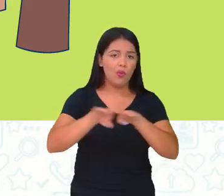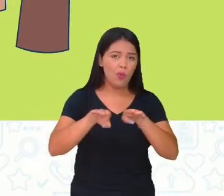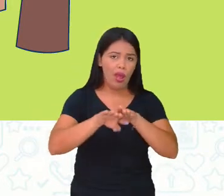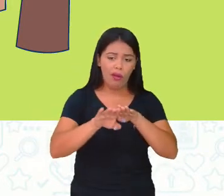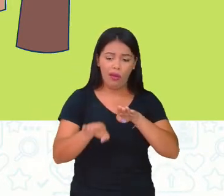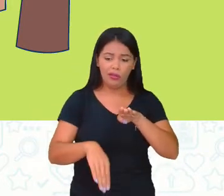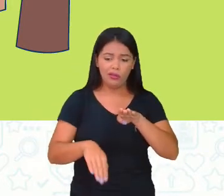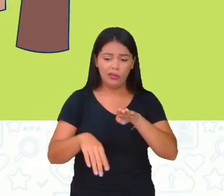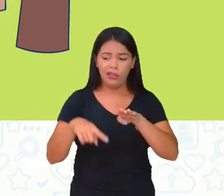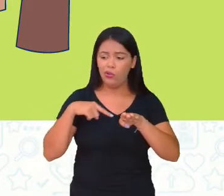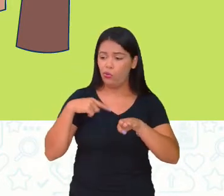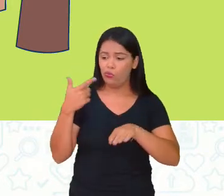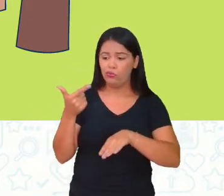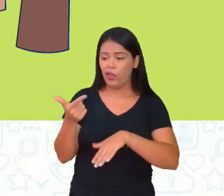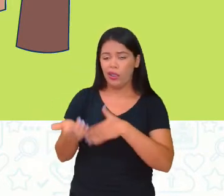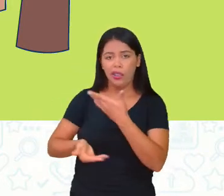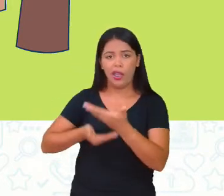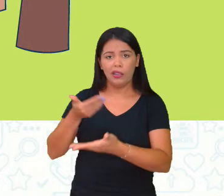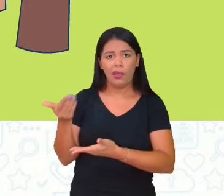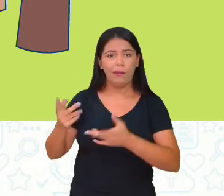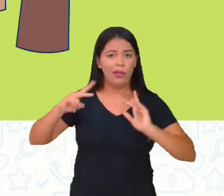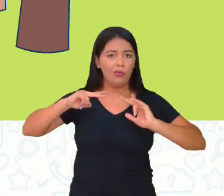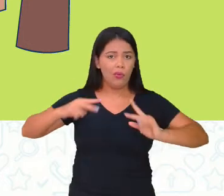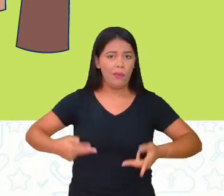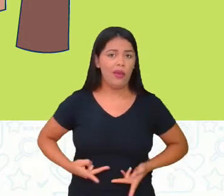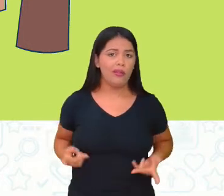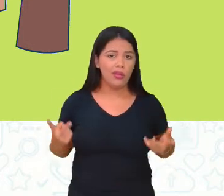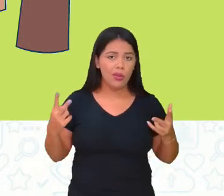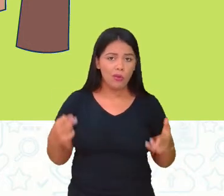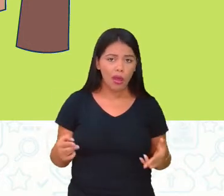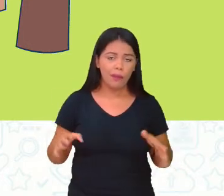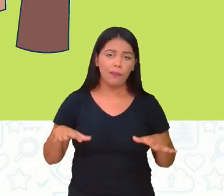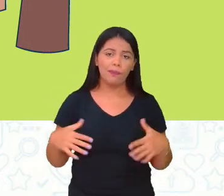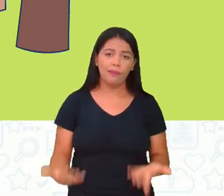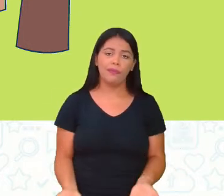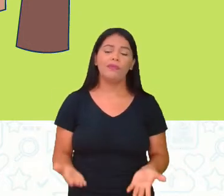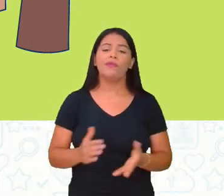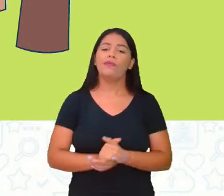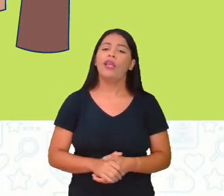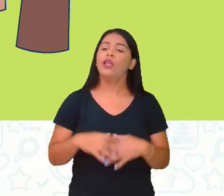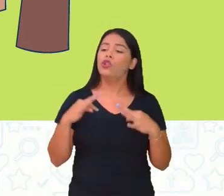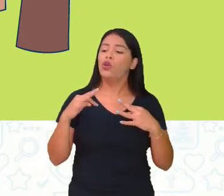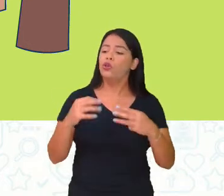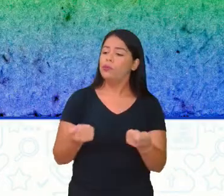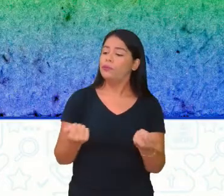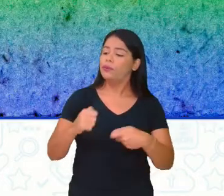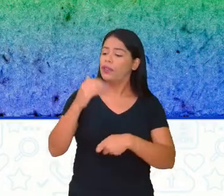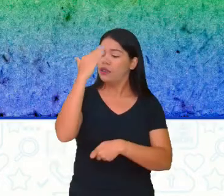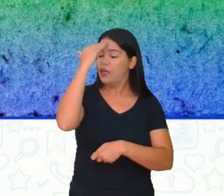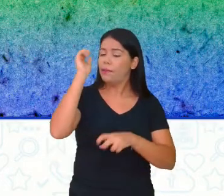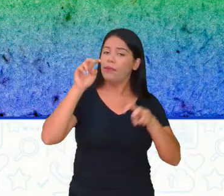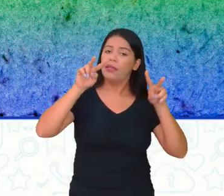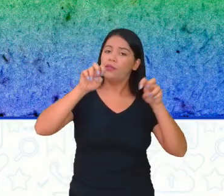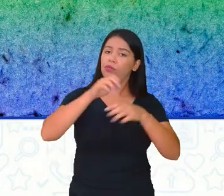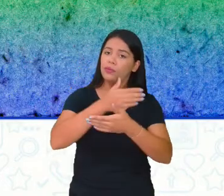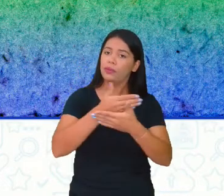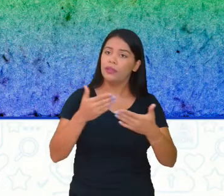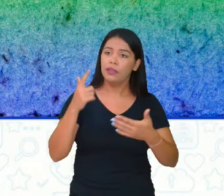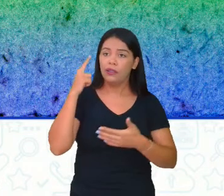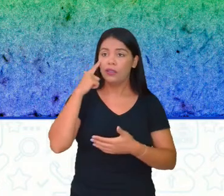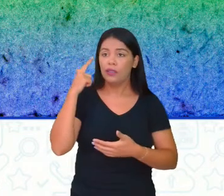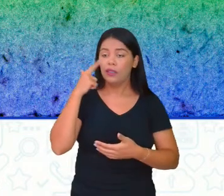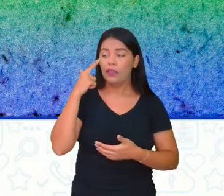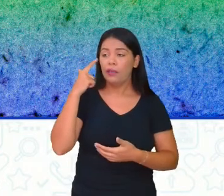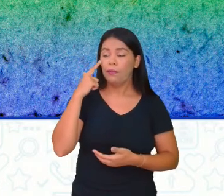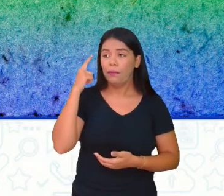isso é importante. Então, isso é para o dia a dia. É forte, é. Mas sexto ano precisa saber sobre isso e pensar sobre isso.